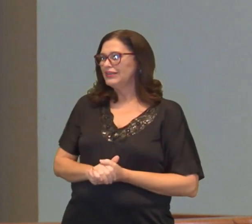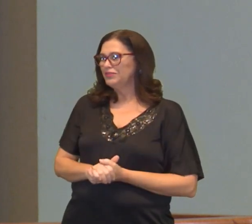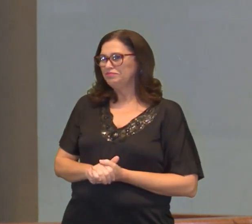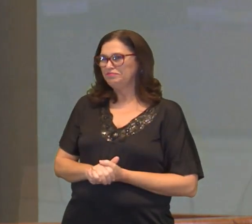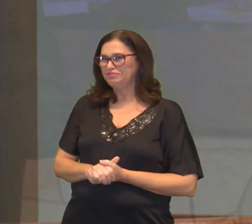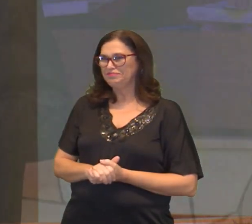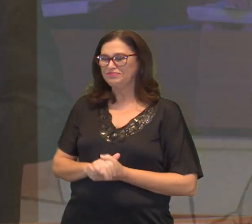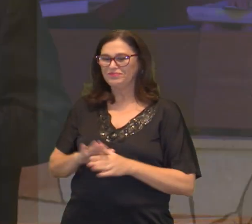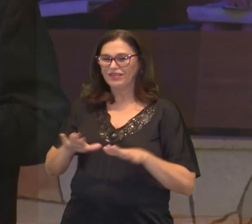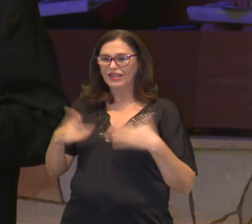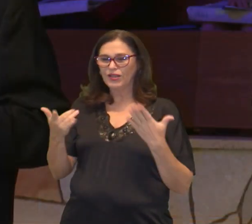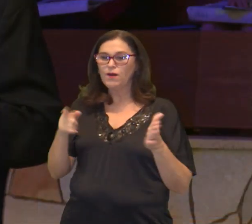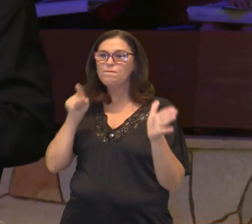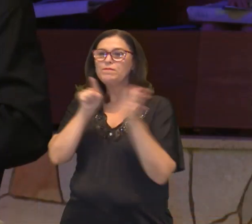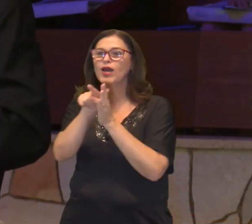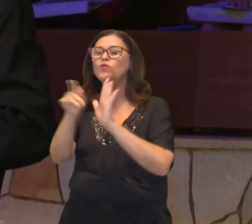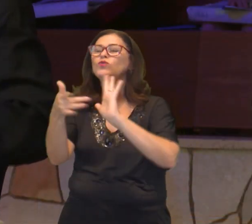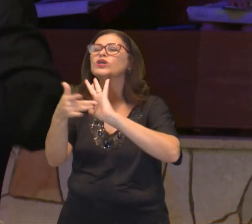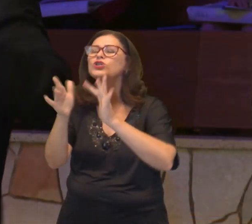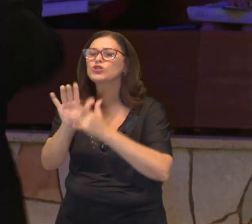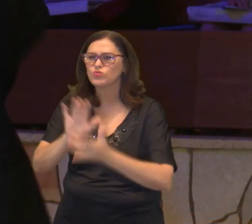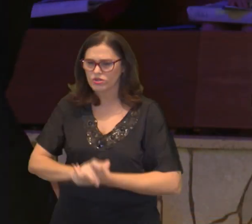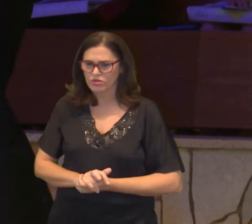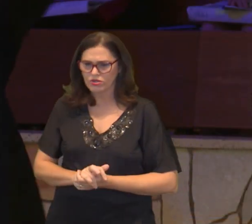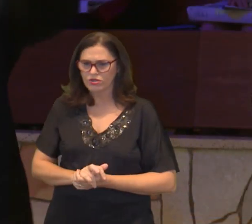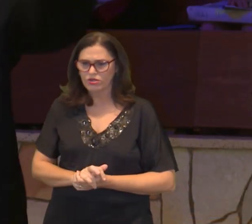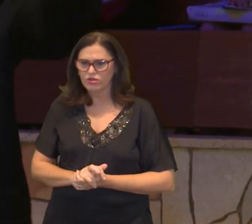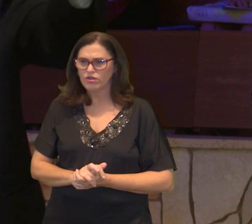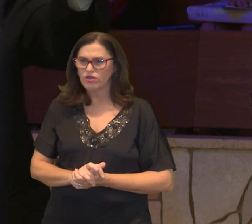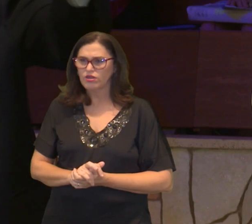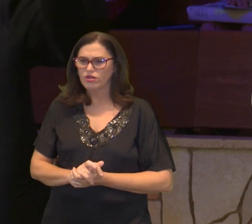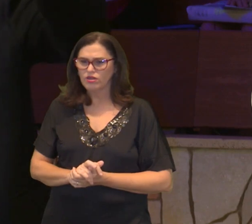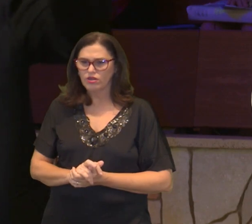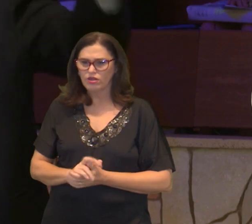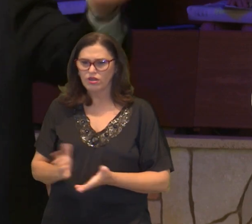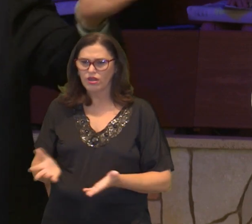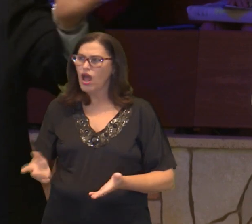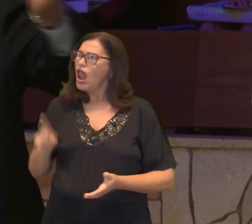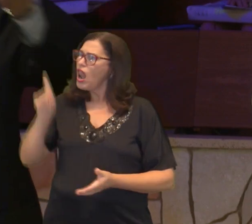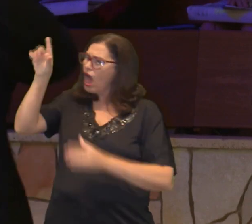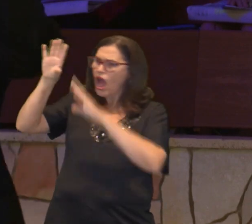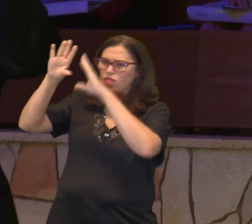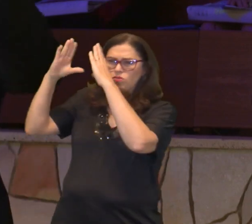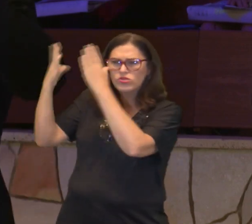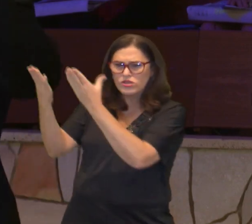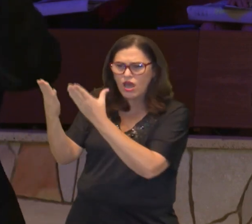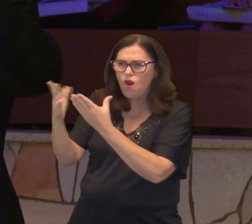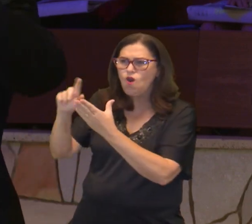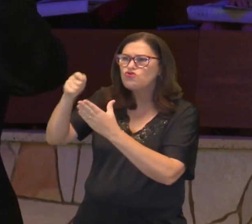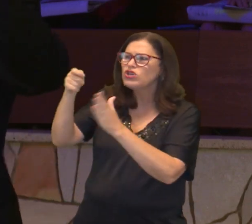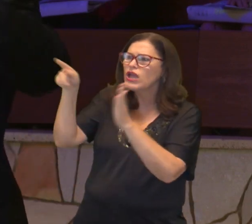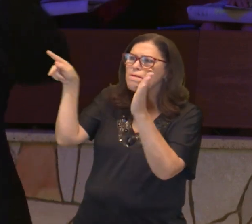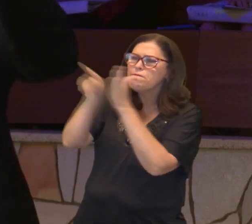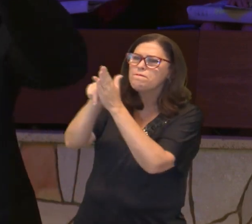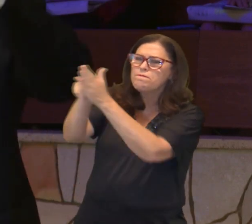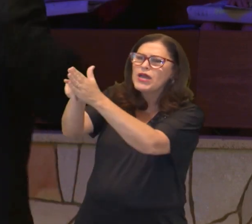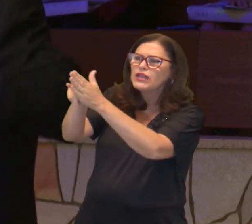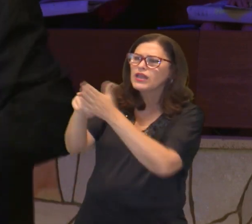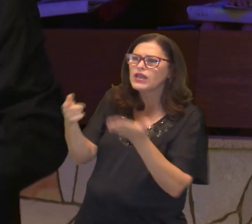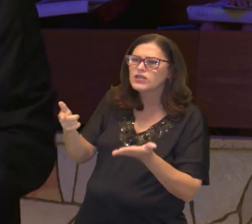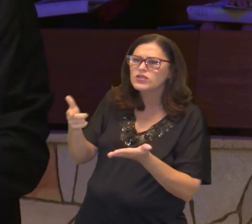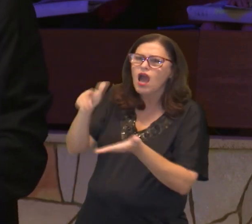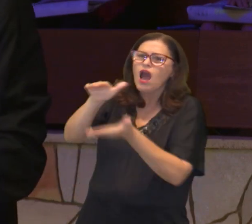E então eles perguntam para Jesus: no reino vindouro, lá no céu, de quem que ela será esposa?